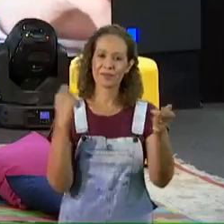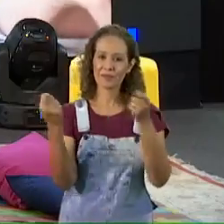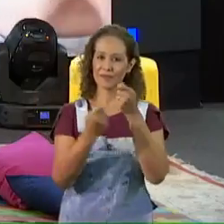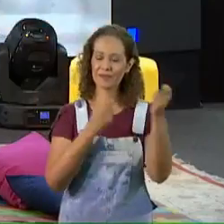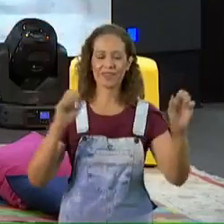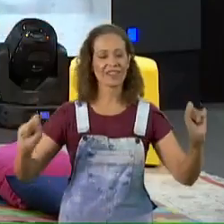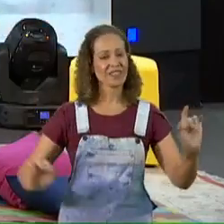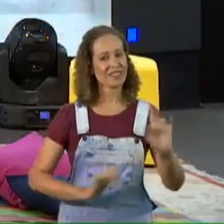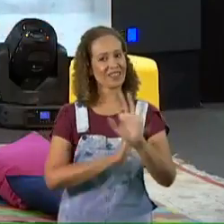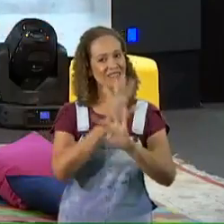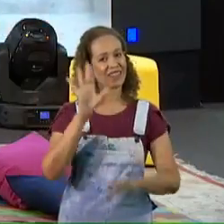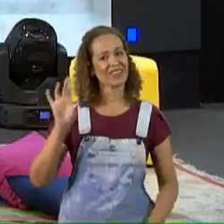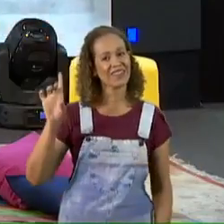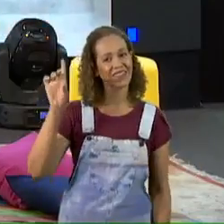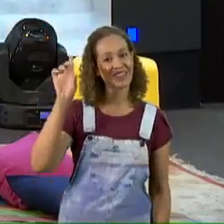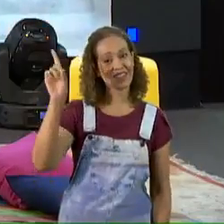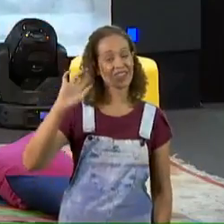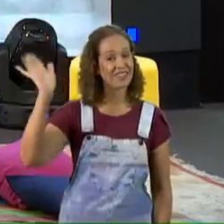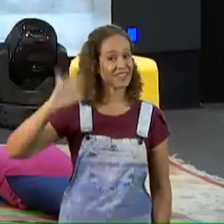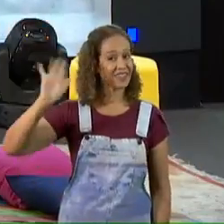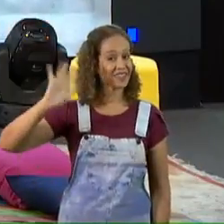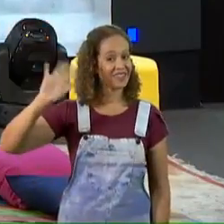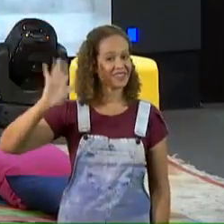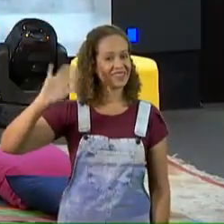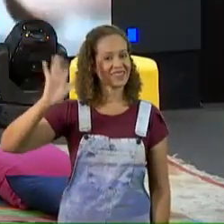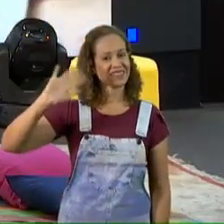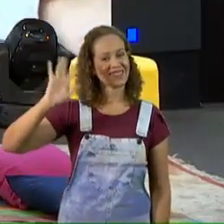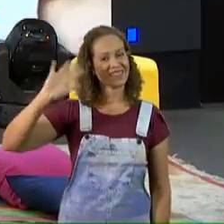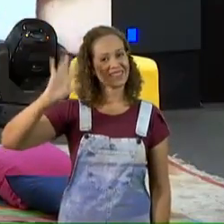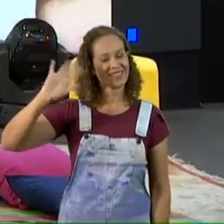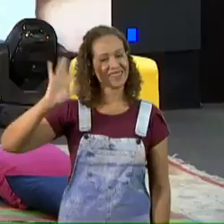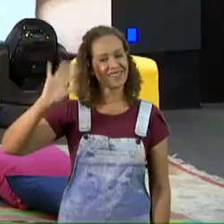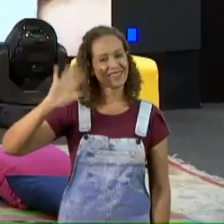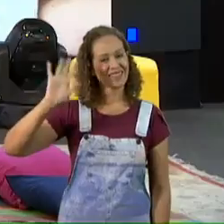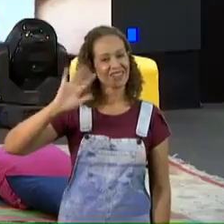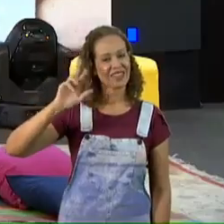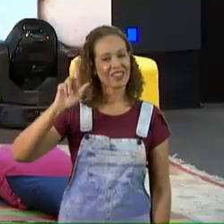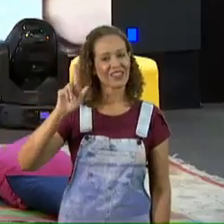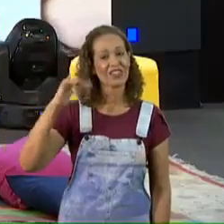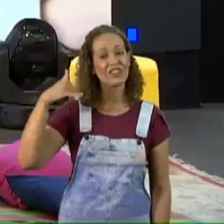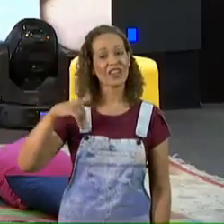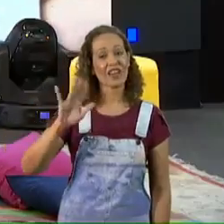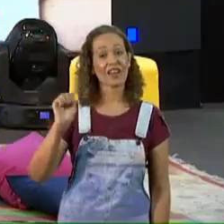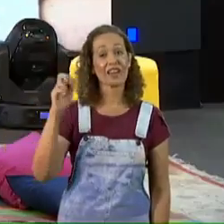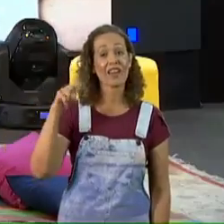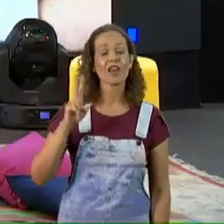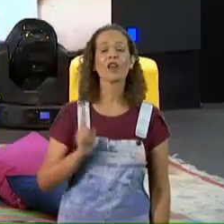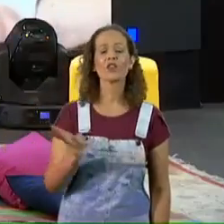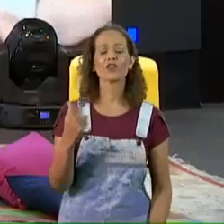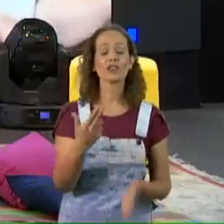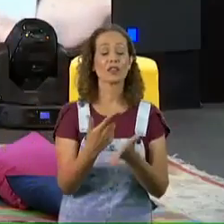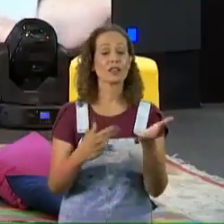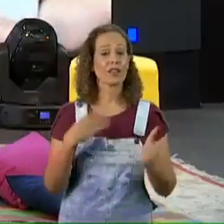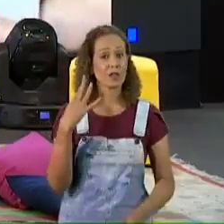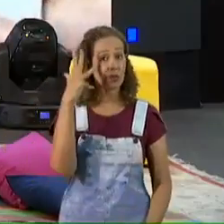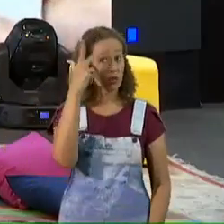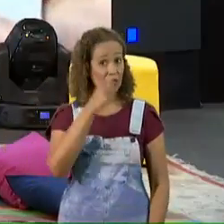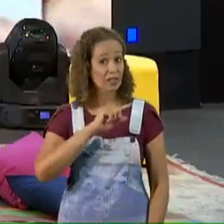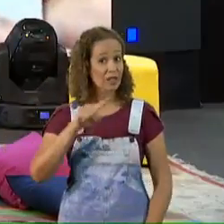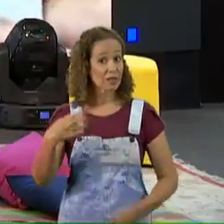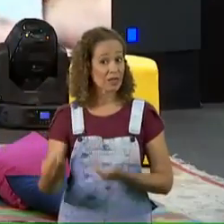Aleluia, glória a Deus. Tchau. Tchau, Rian. Continua fazendo desenho bem bonito e me